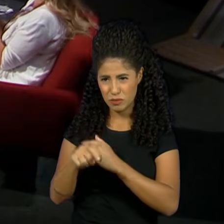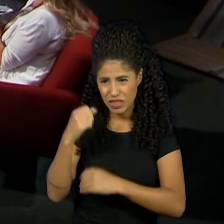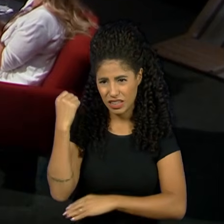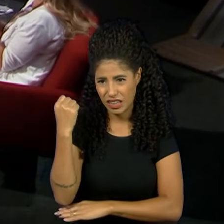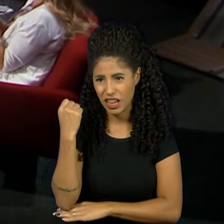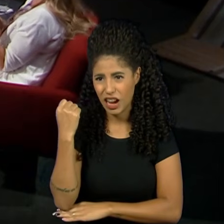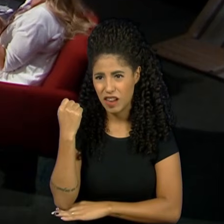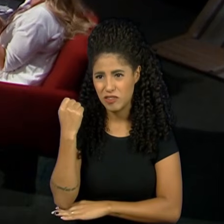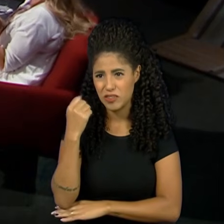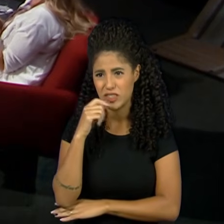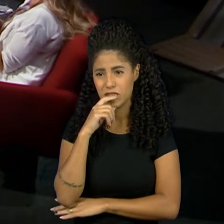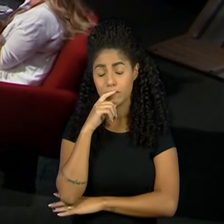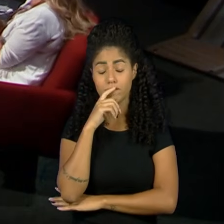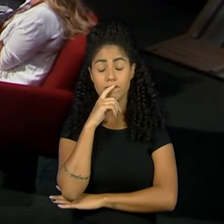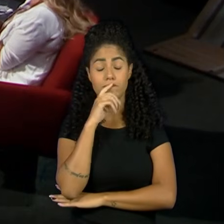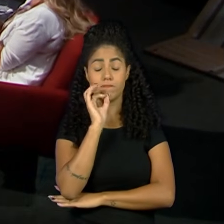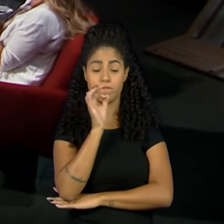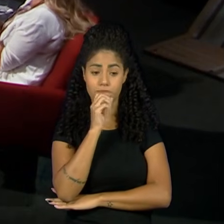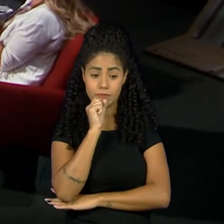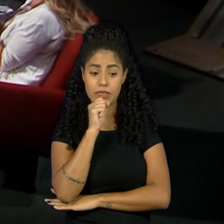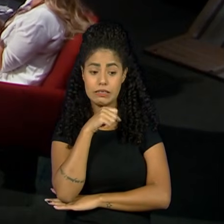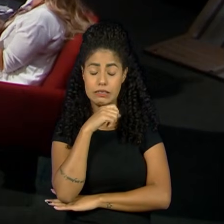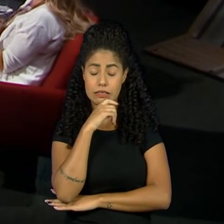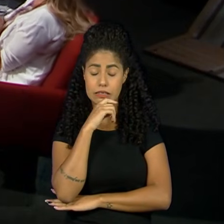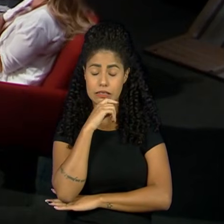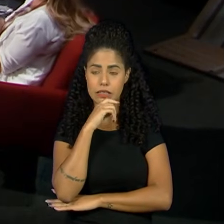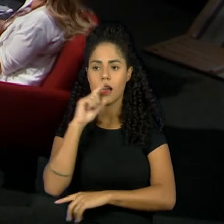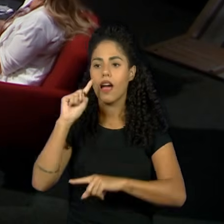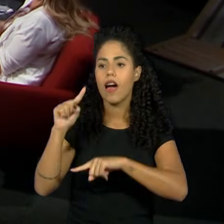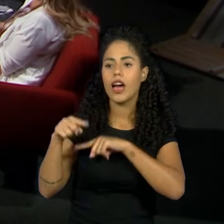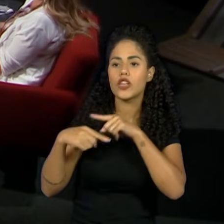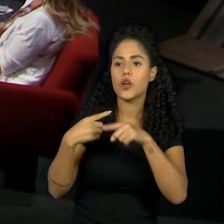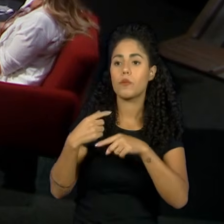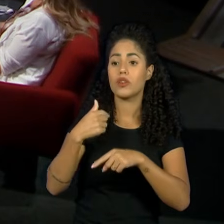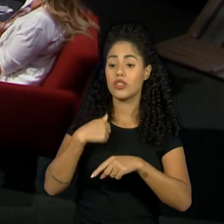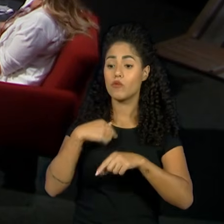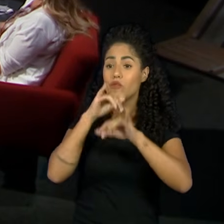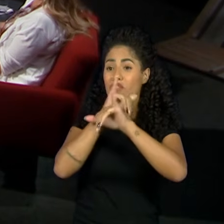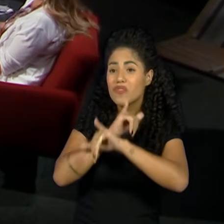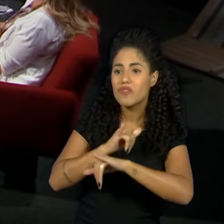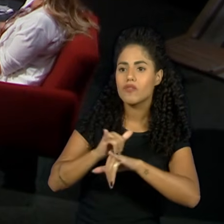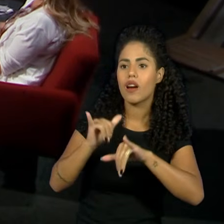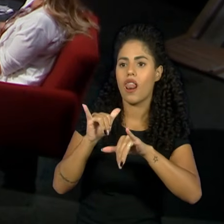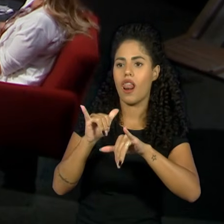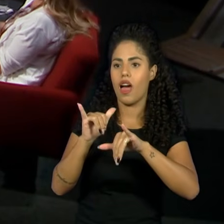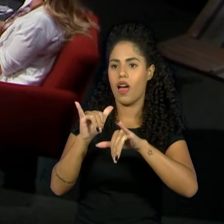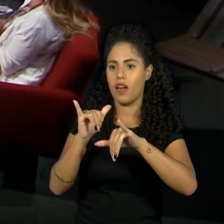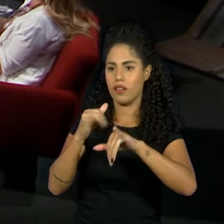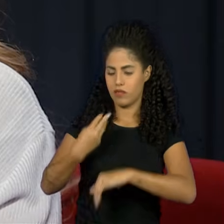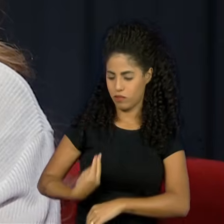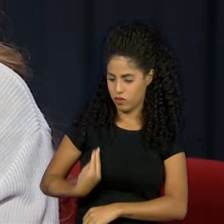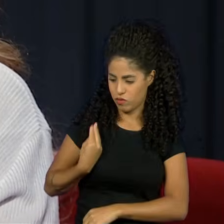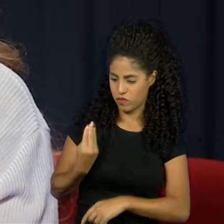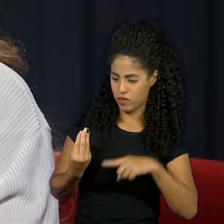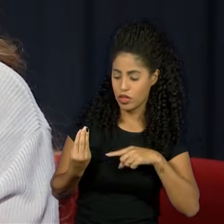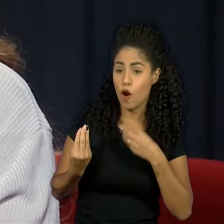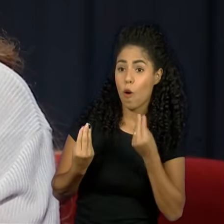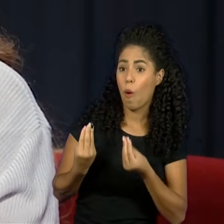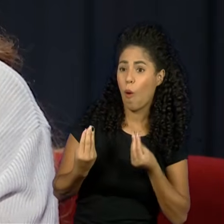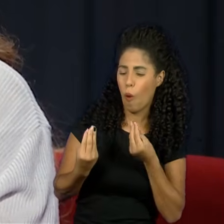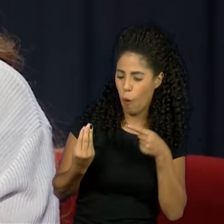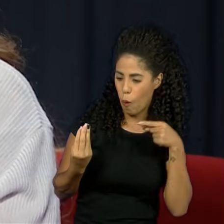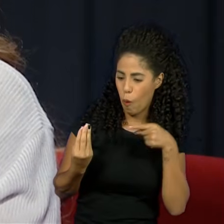doutora? É a terceira parte, eu vou te dar a notícia da tua condição, de fato. E depois que eu te dou